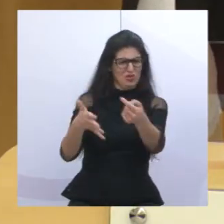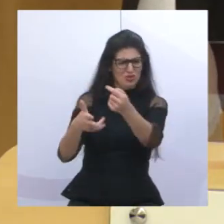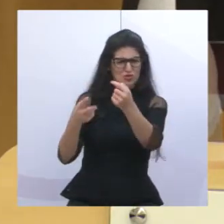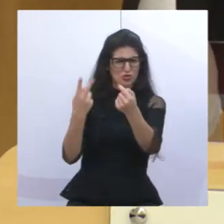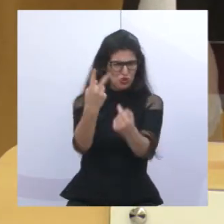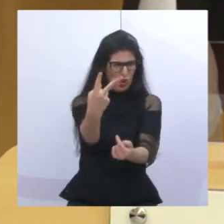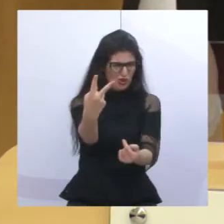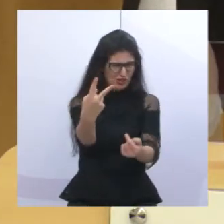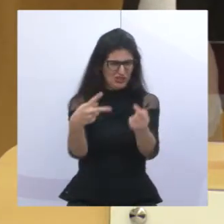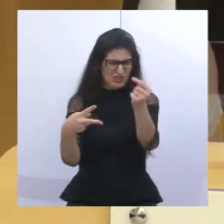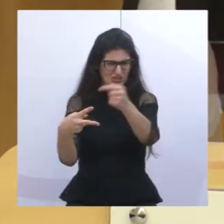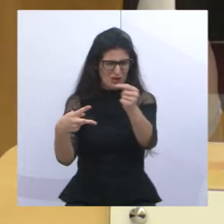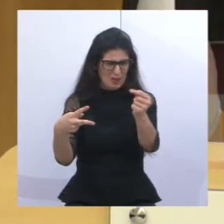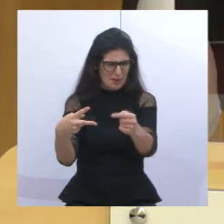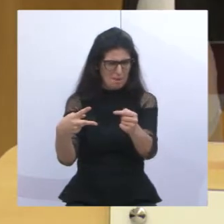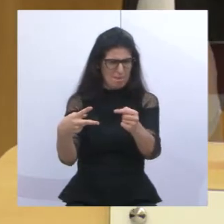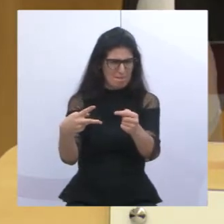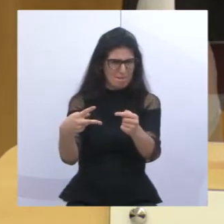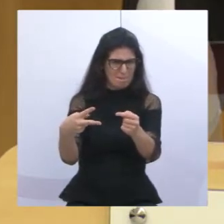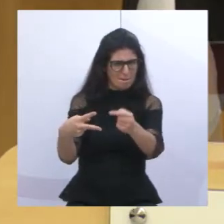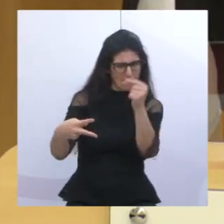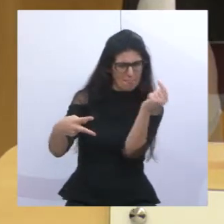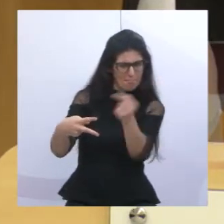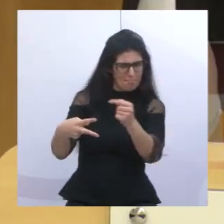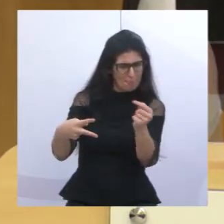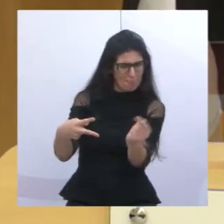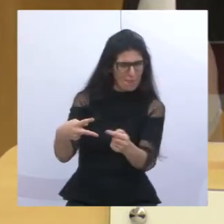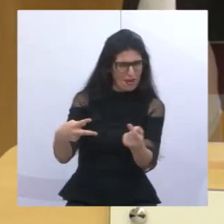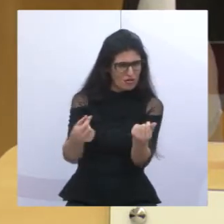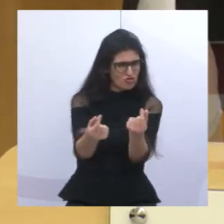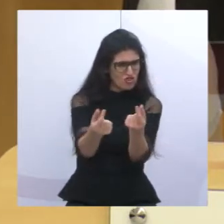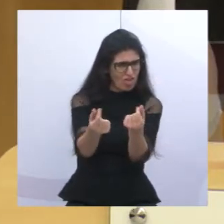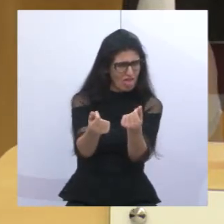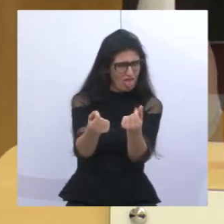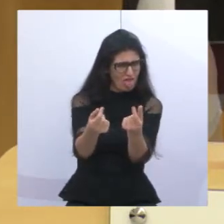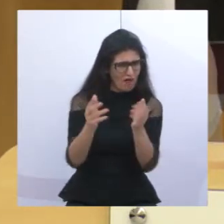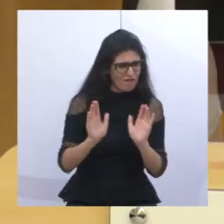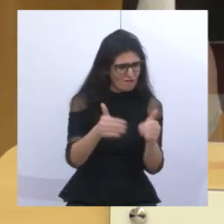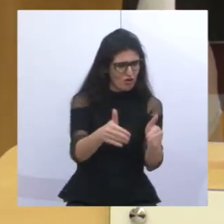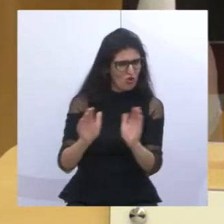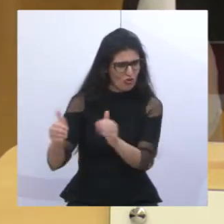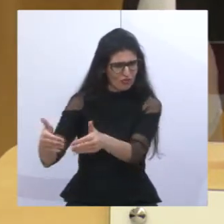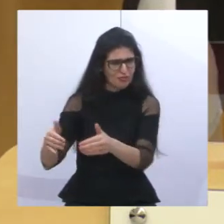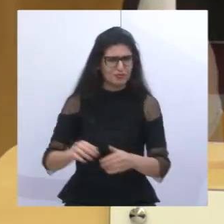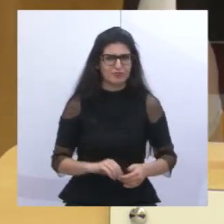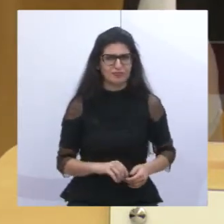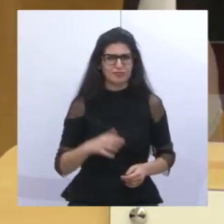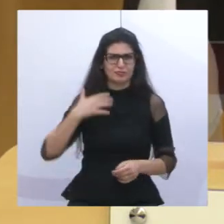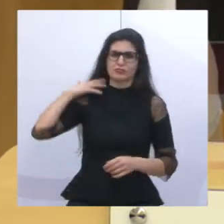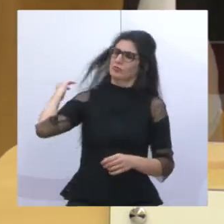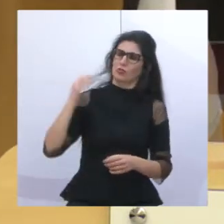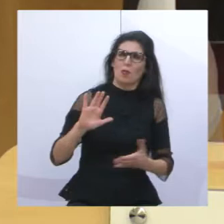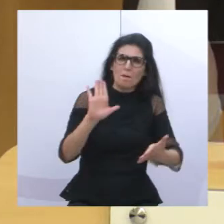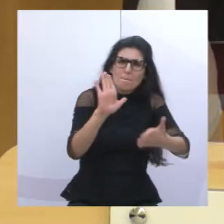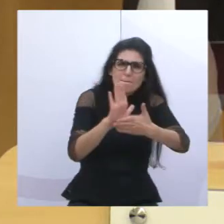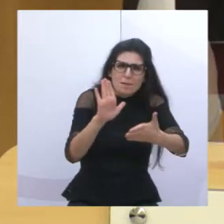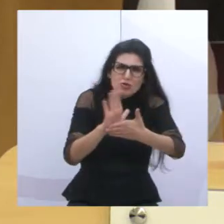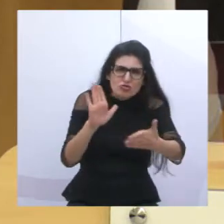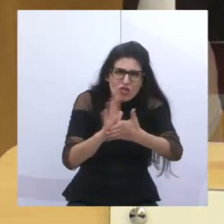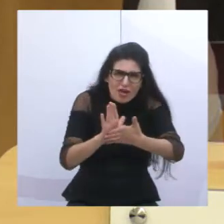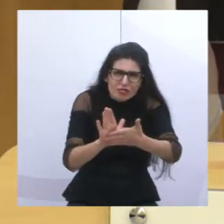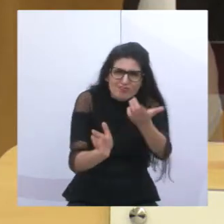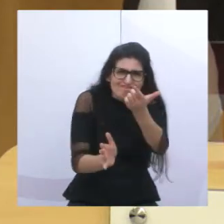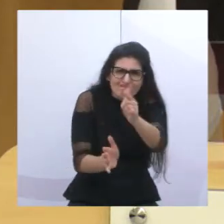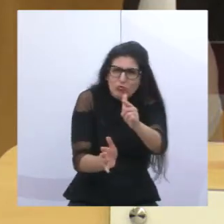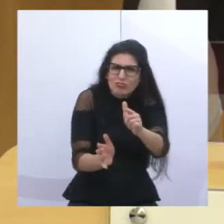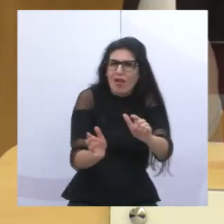positivos. Preste bem atenção. Ele diz que o projeto não traz consigo, no corpo do projeto, o impacto